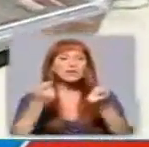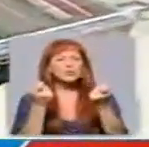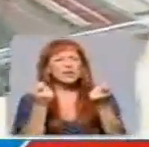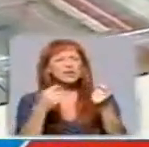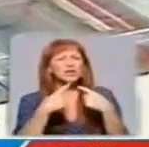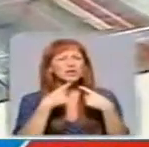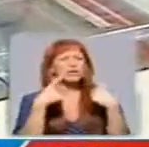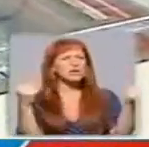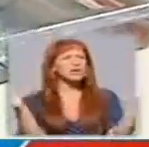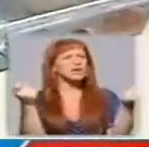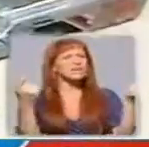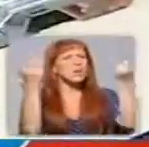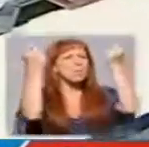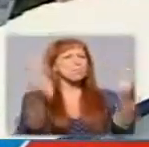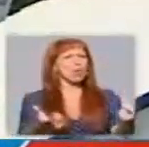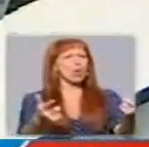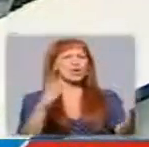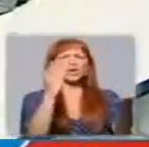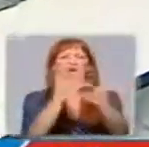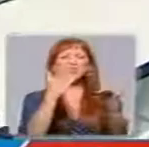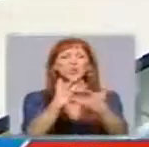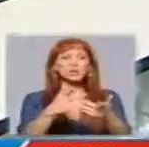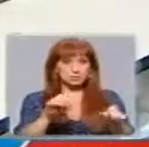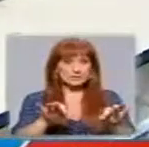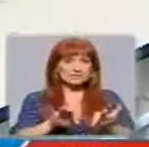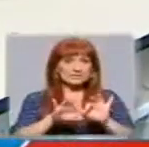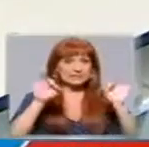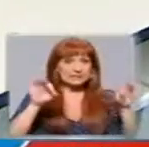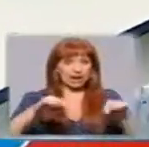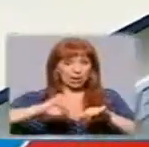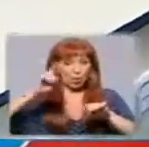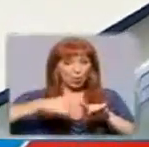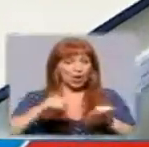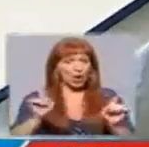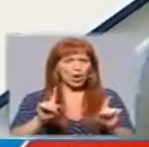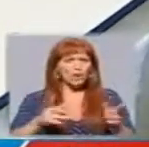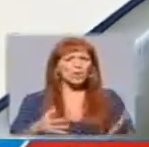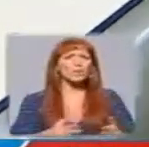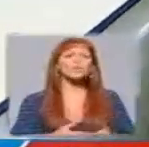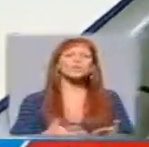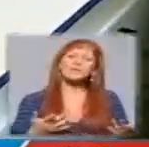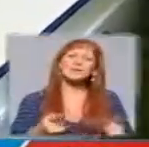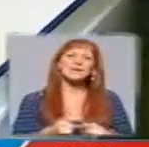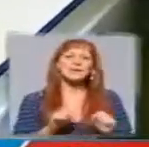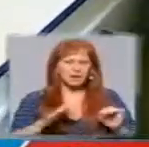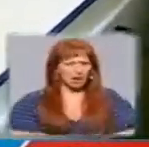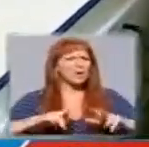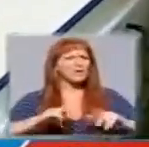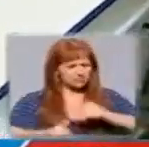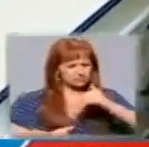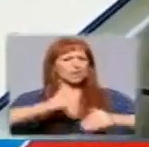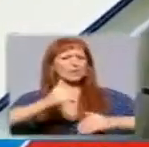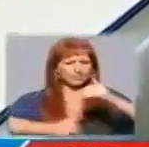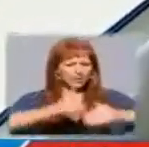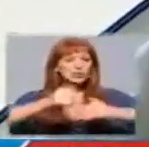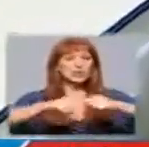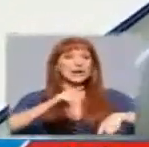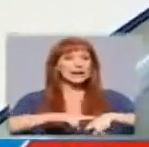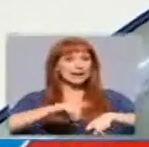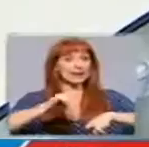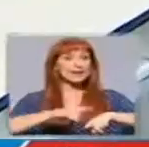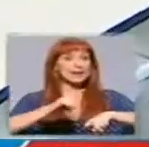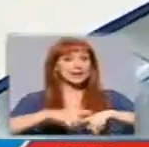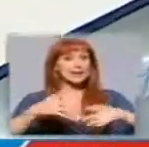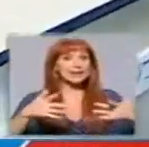pouco divulgadas plantas escolas isso aconteceu este ano ou não nem por isso é uma evolução constante neste